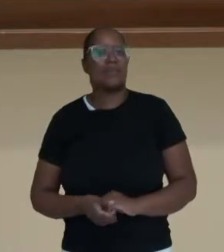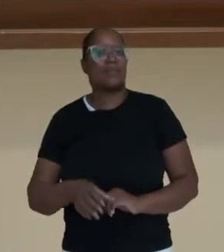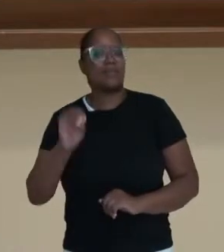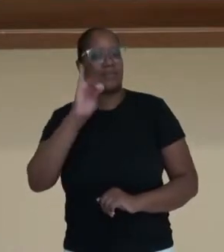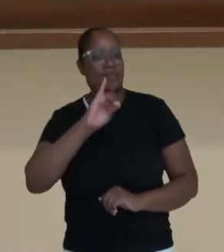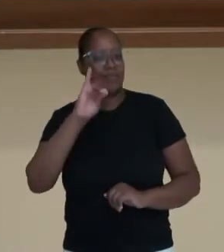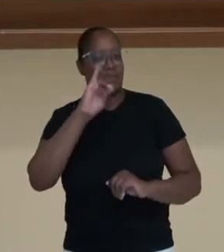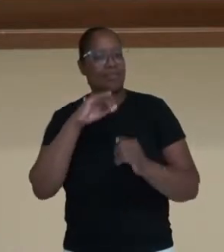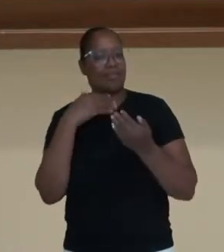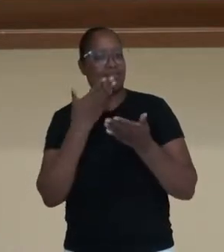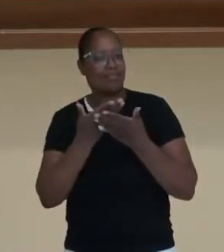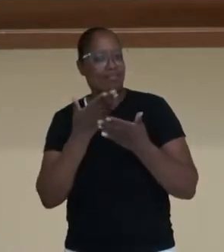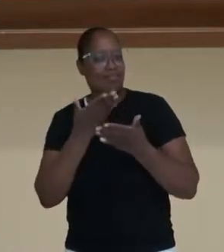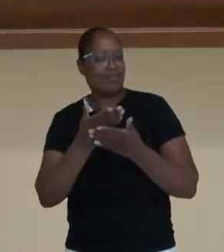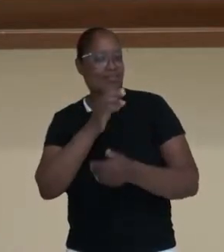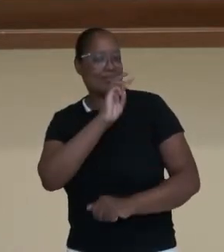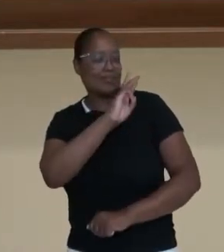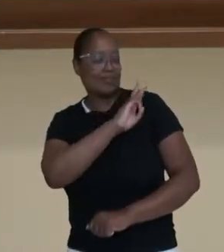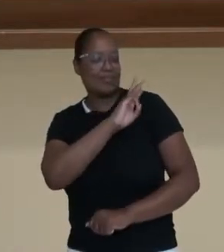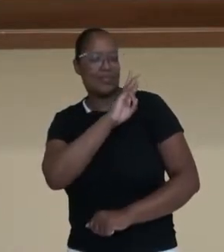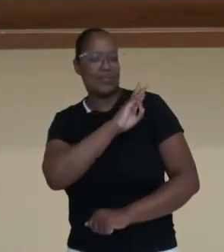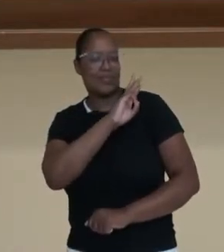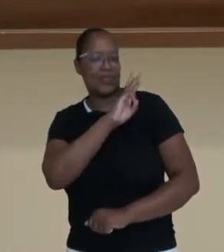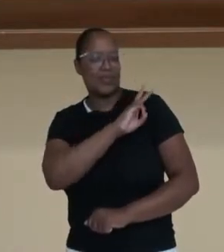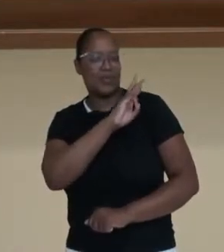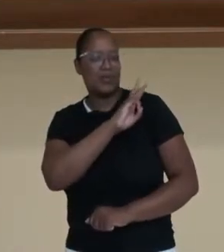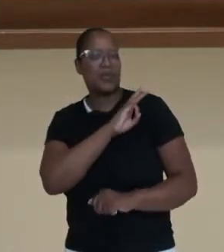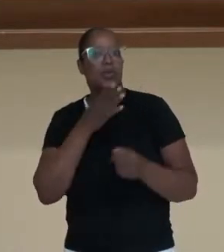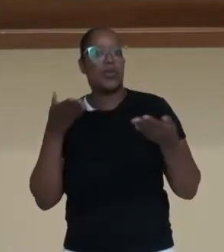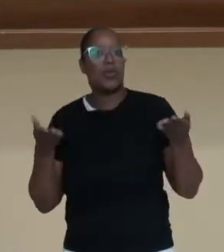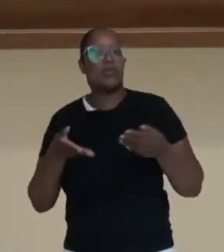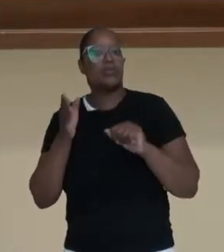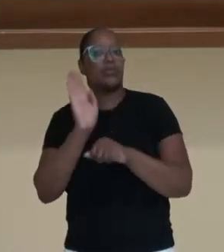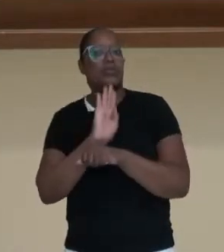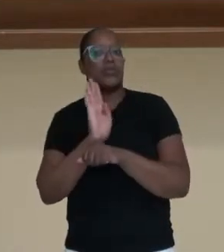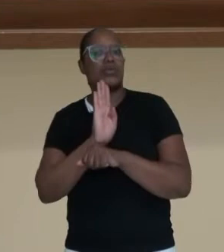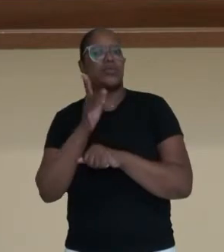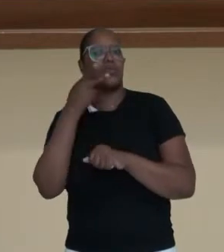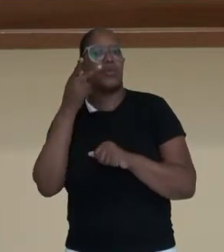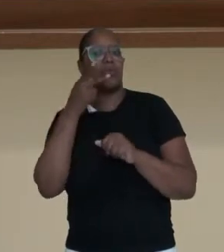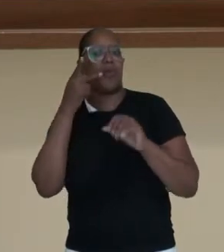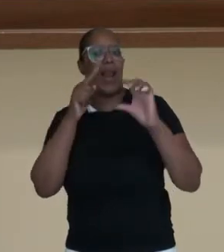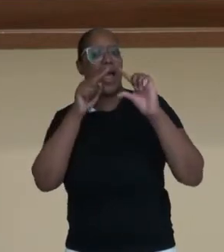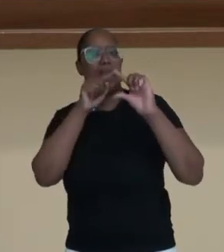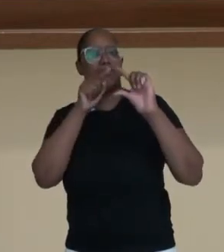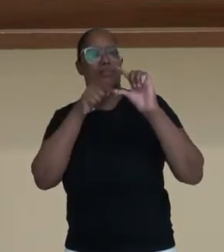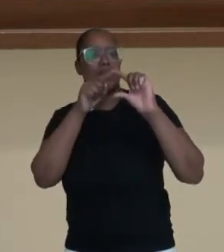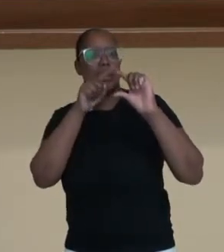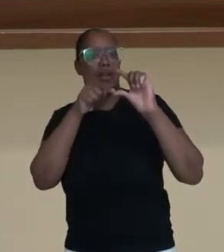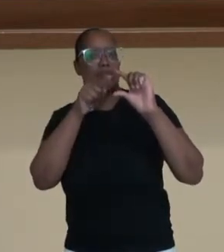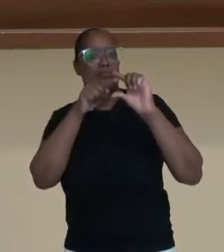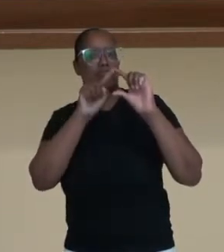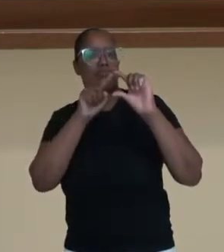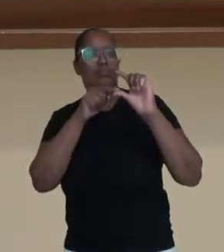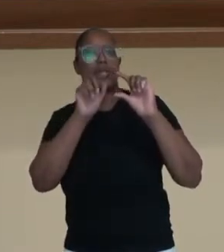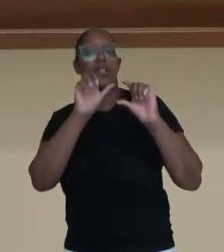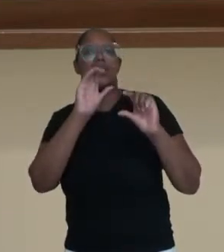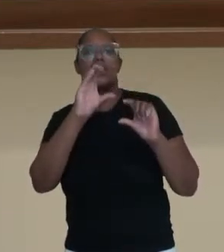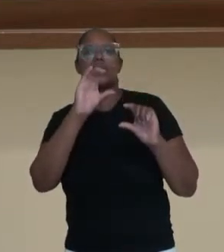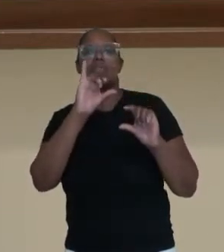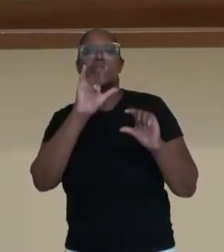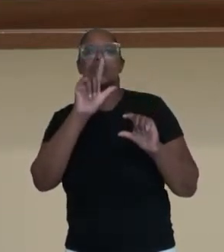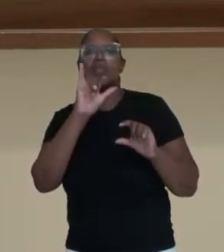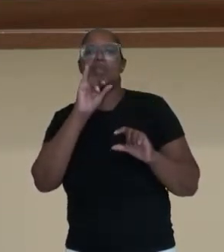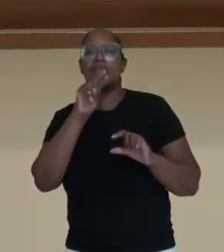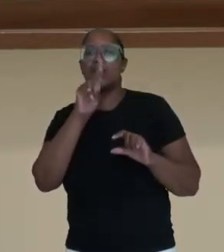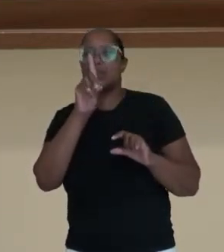Olá, estudantes da terceira série do ensino médio. Nesse vídeo a gente vai falar do cilindro. O cilindro é um sólido